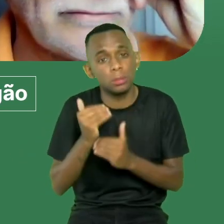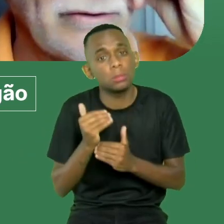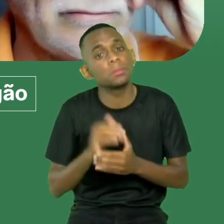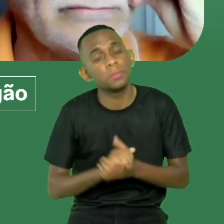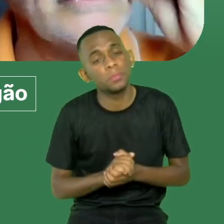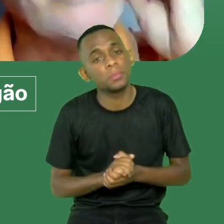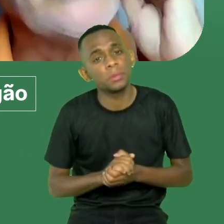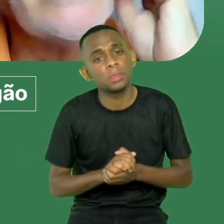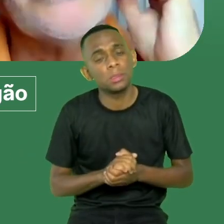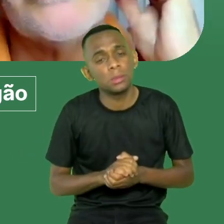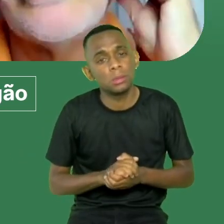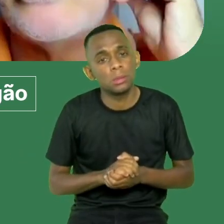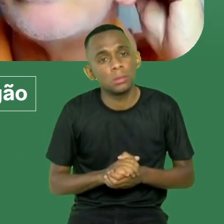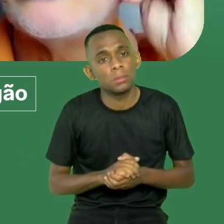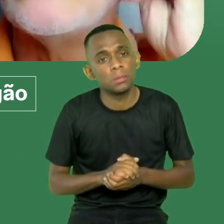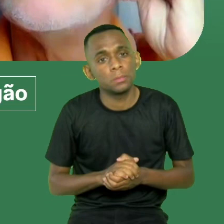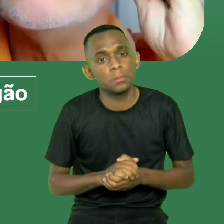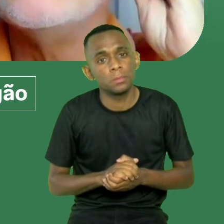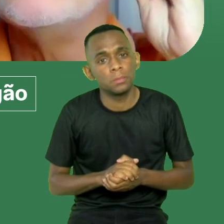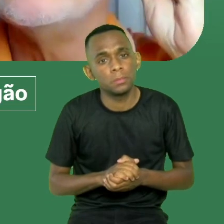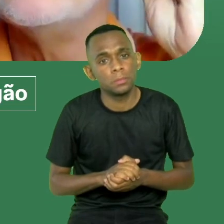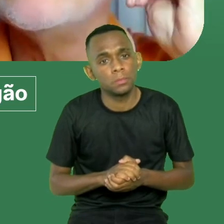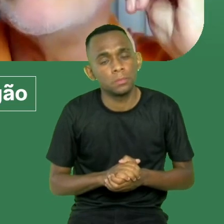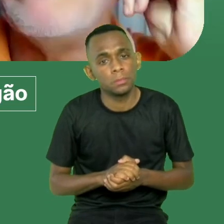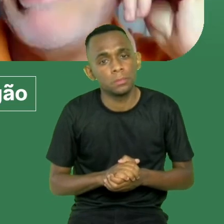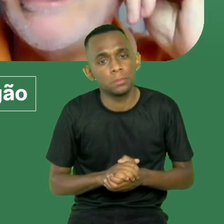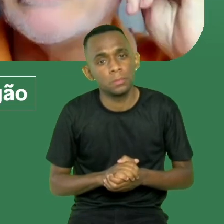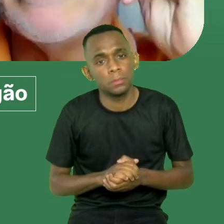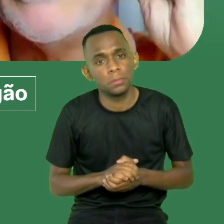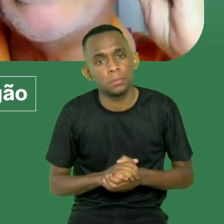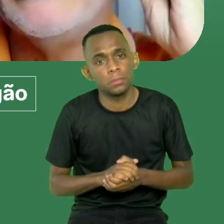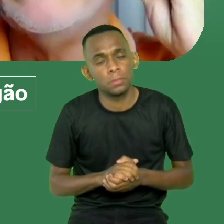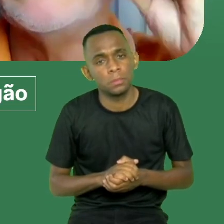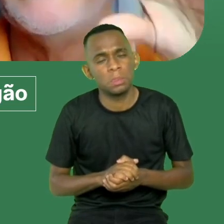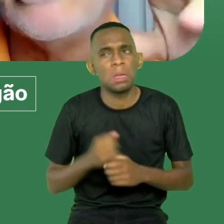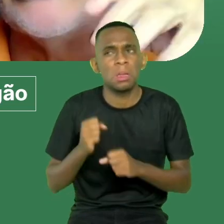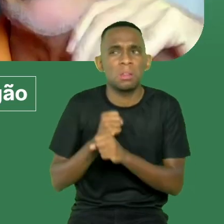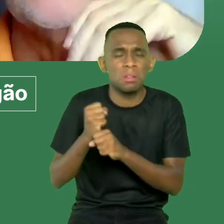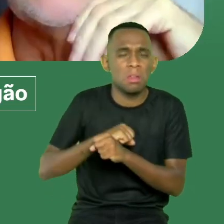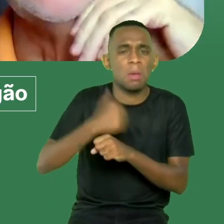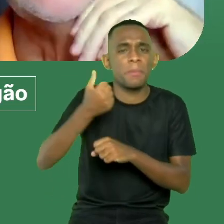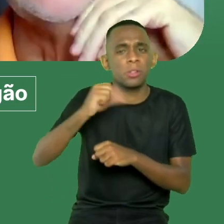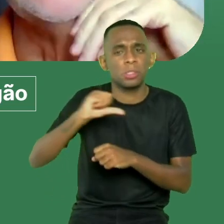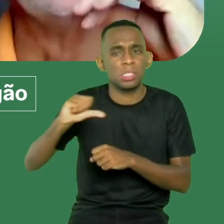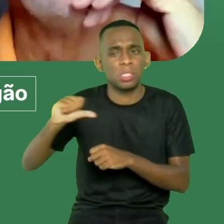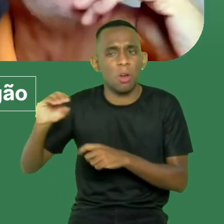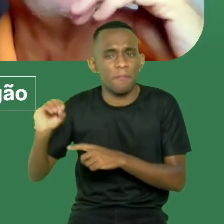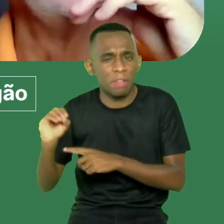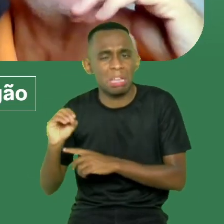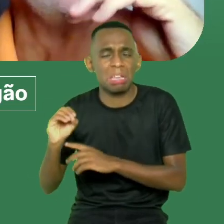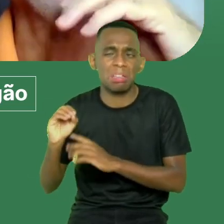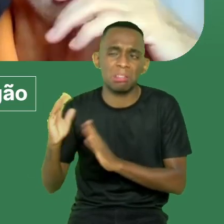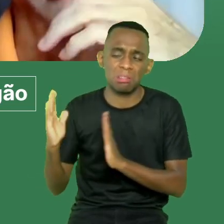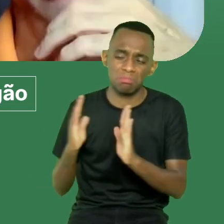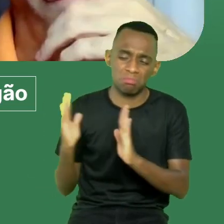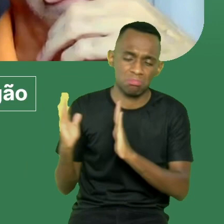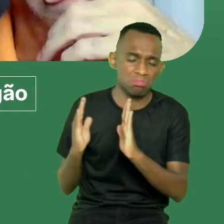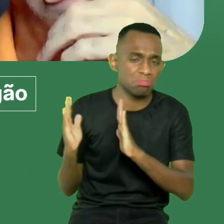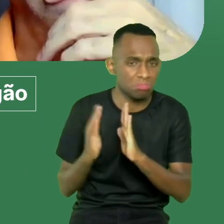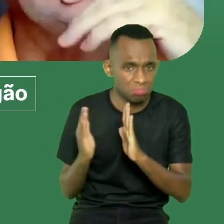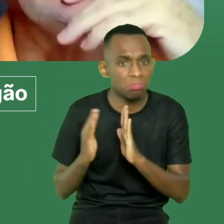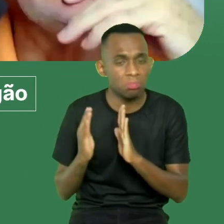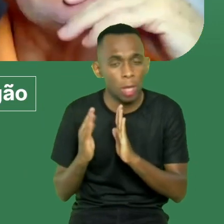já nos anos 90 por aí, no final dos anos 80,